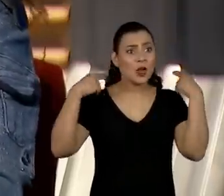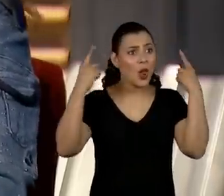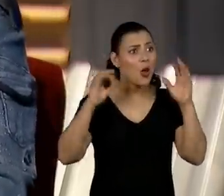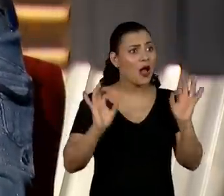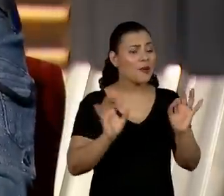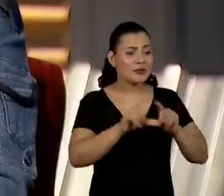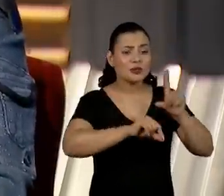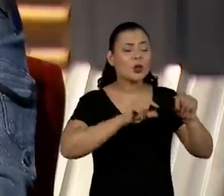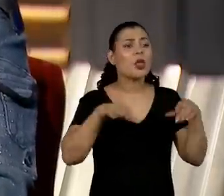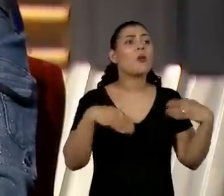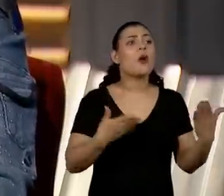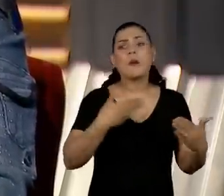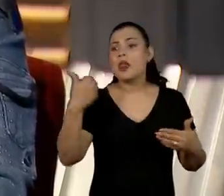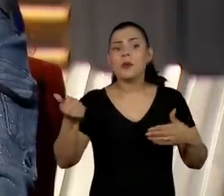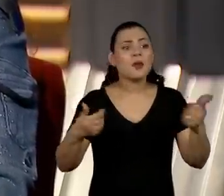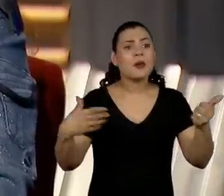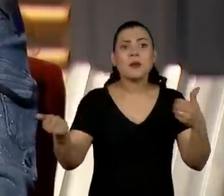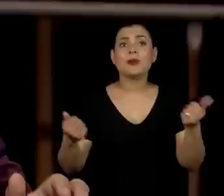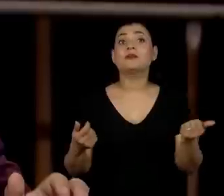né